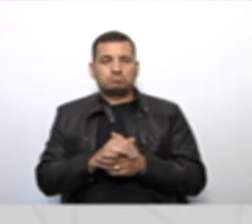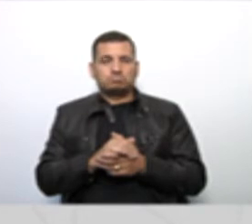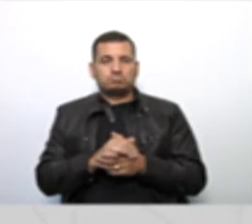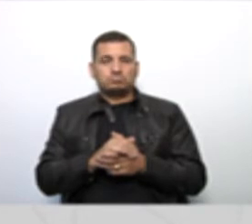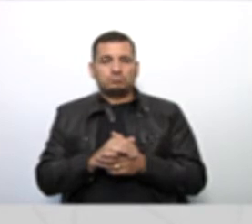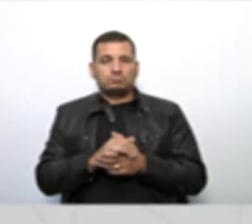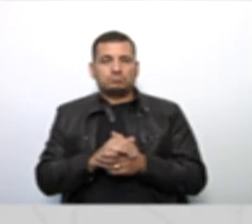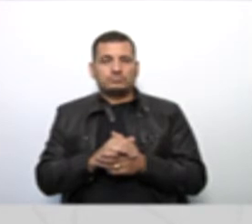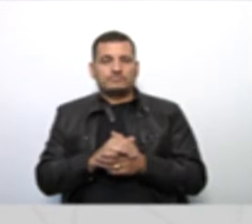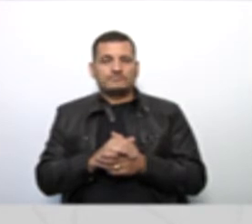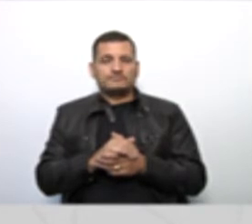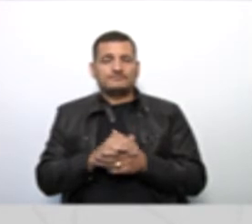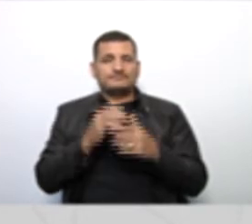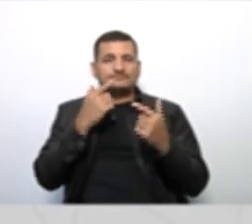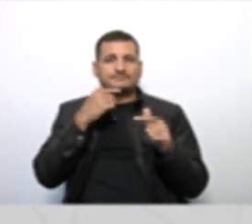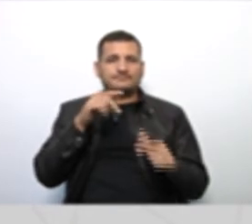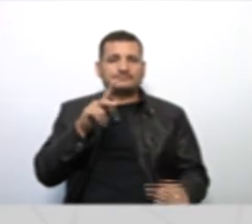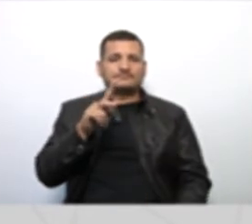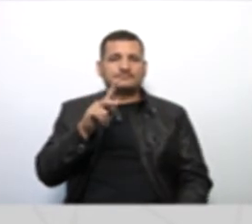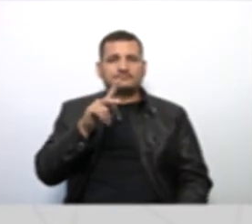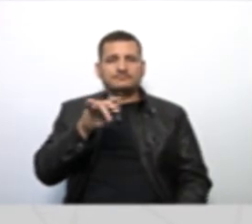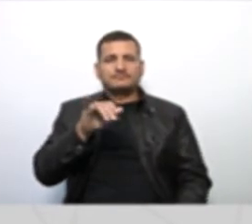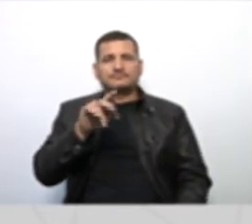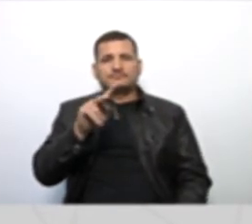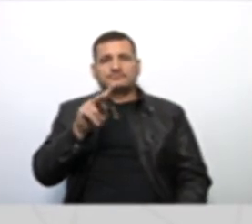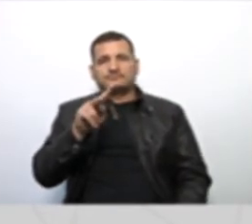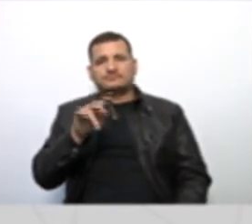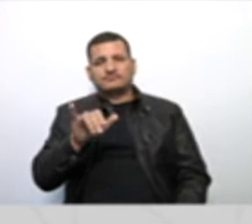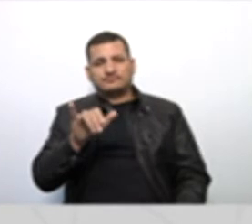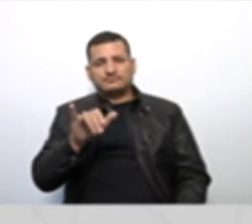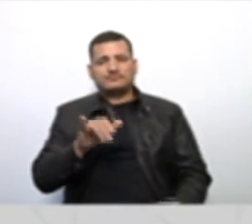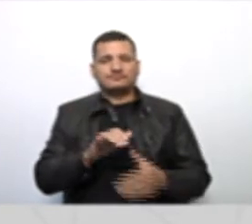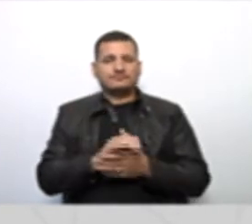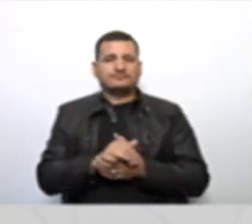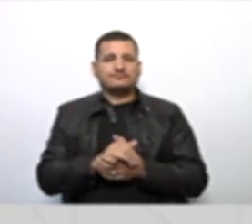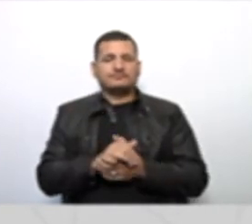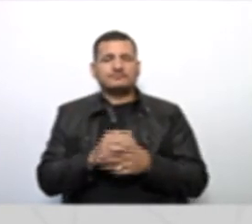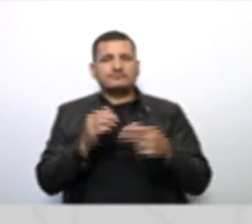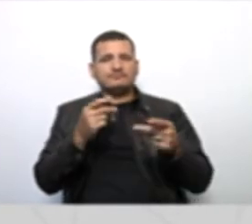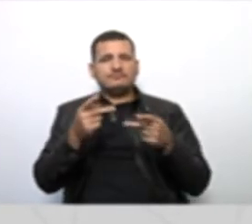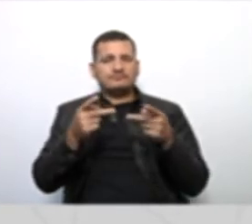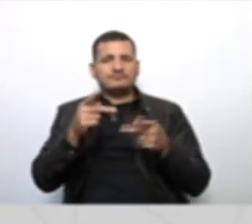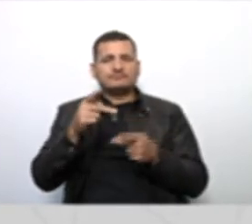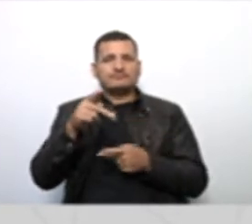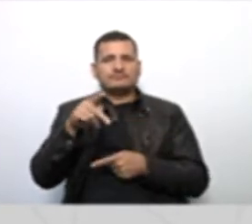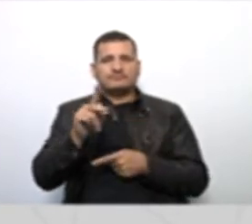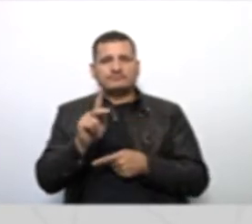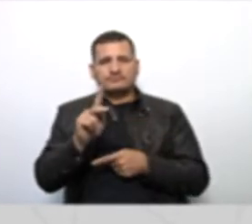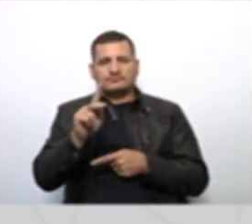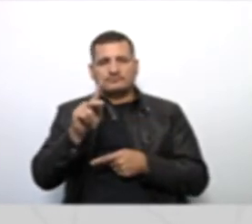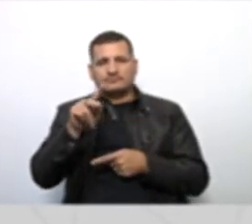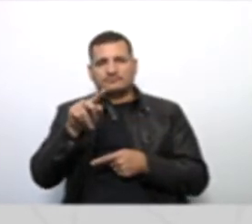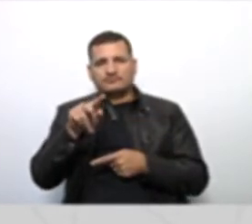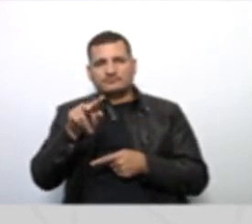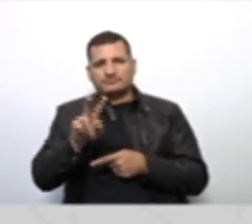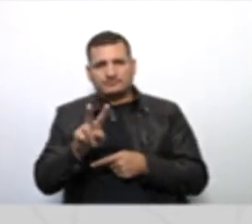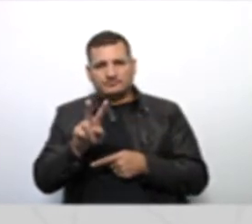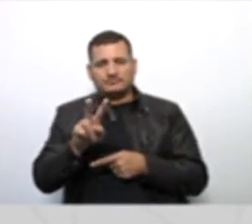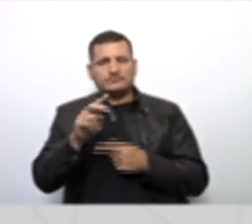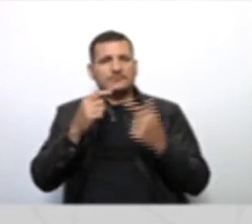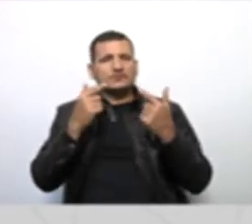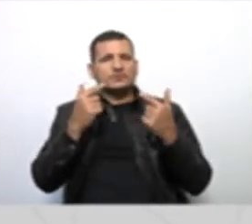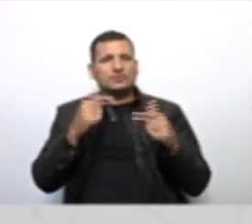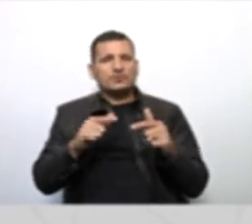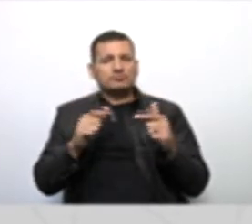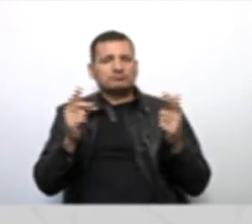Então, aí, linguagem Kivy ou Kivy Launch? Então, o projeto Kivy desenvolveu uma linguagem especializada semelhante